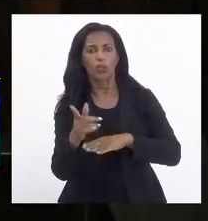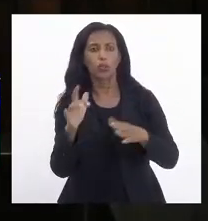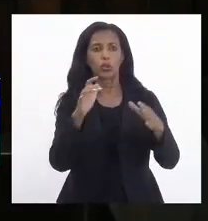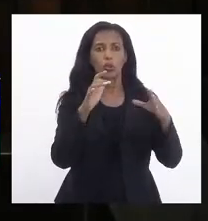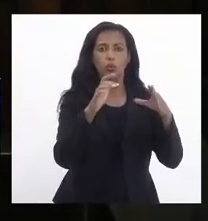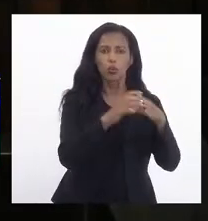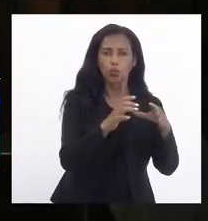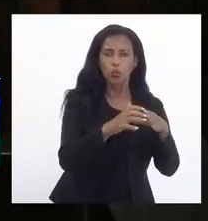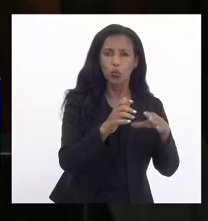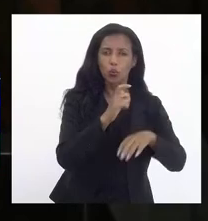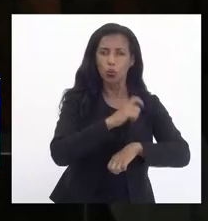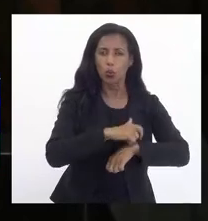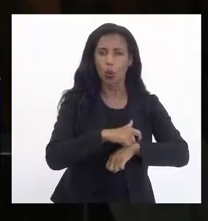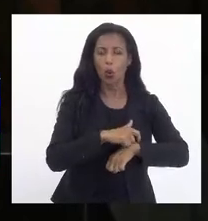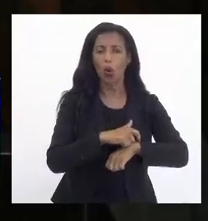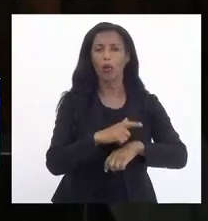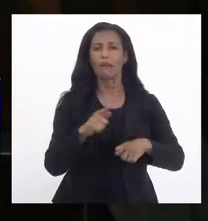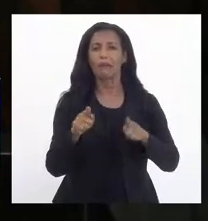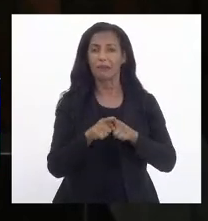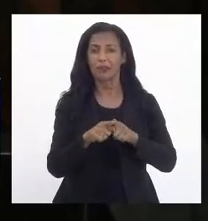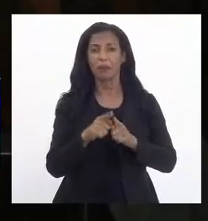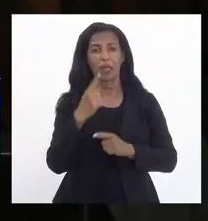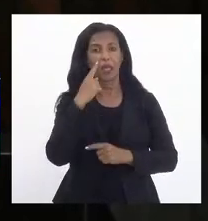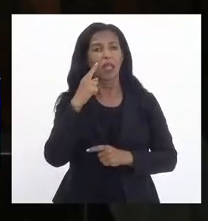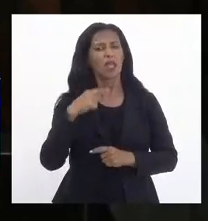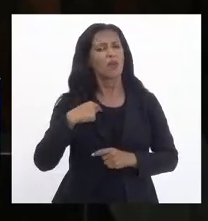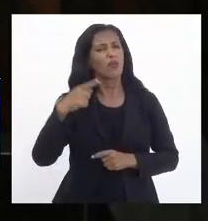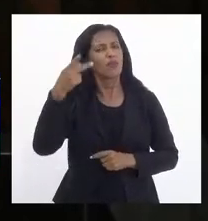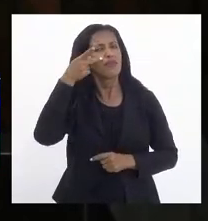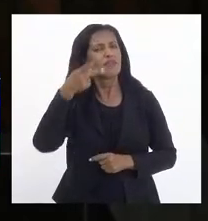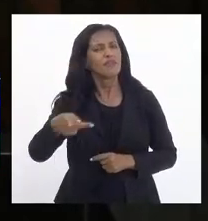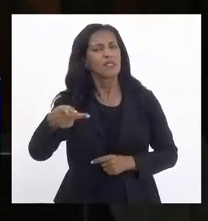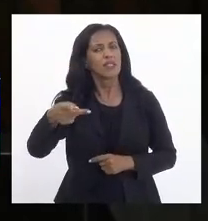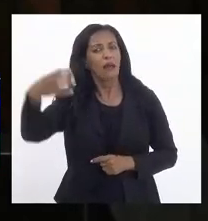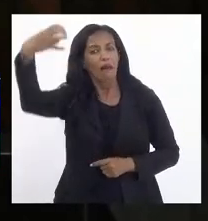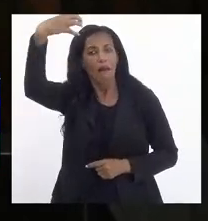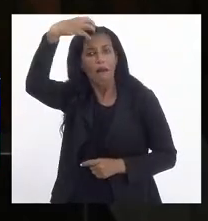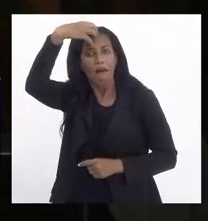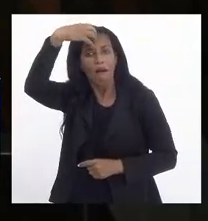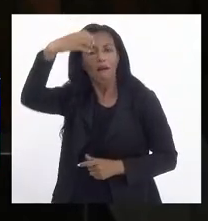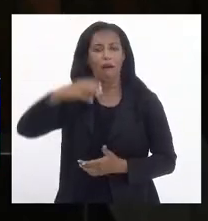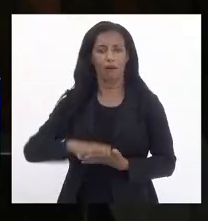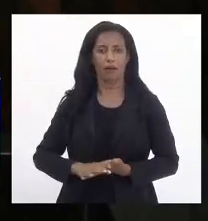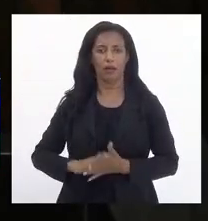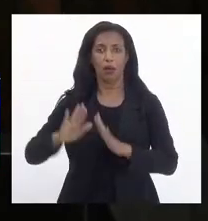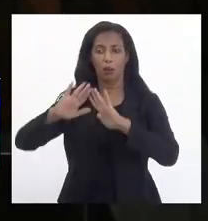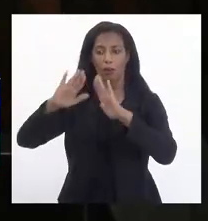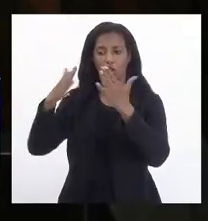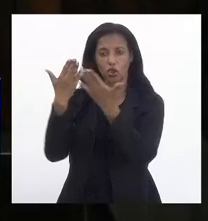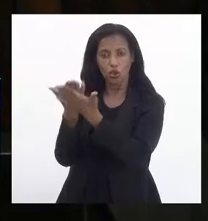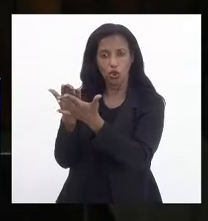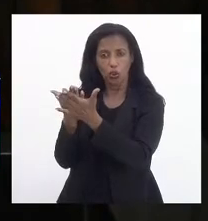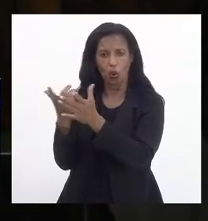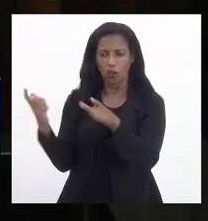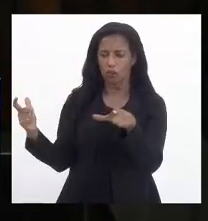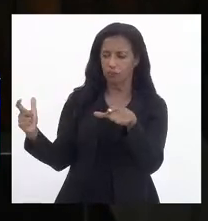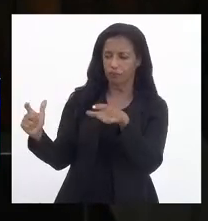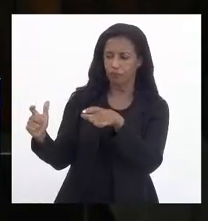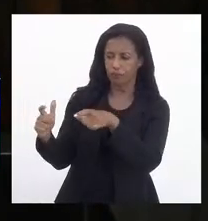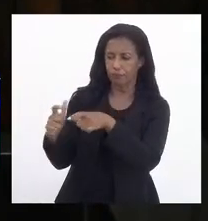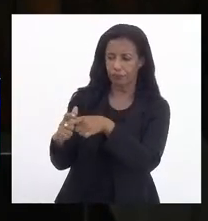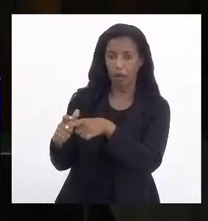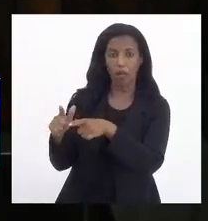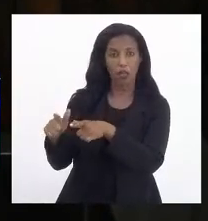escolas do Estado do Rio de Janeiro. Eu estive no município de Angra dos Reis, onde uma escola estadual tem sido diminuída. Inclusive, o